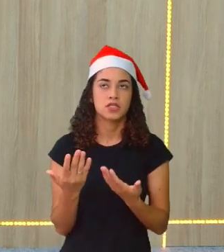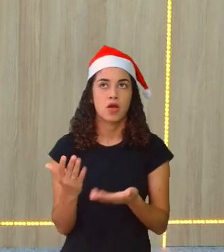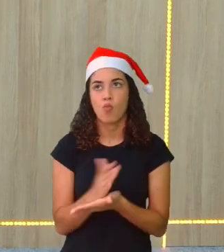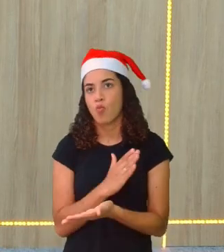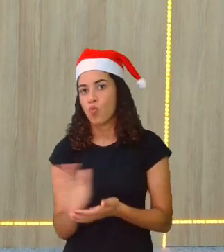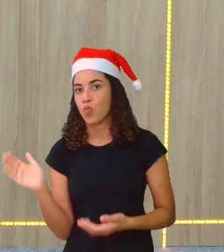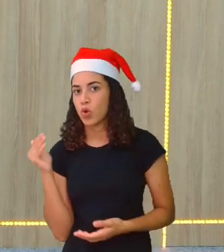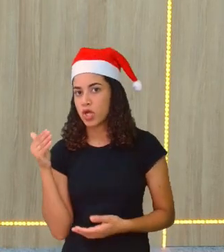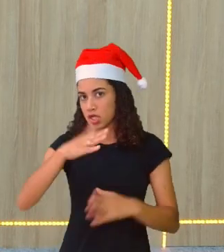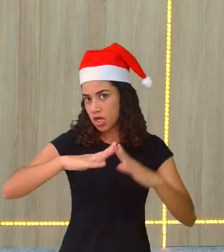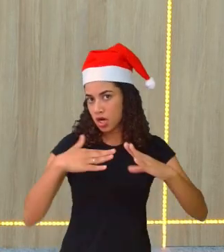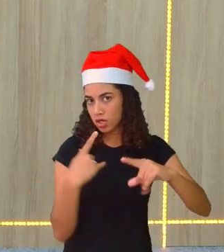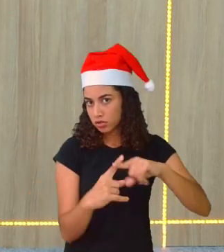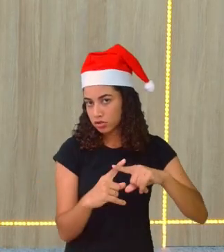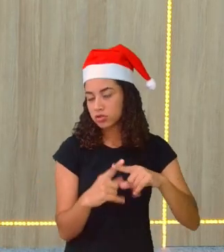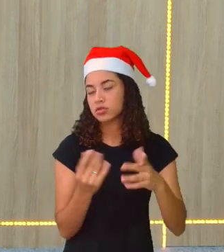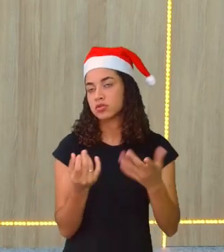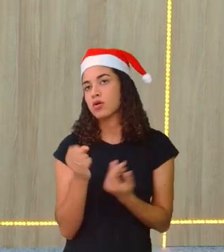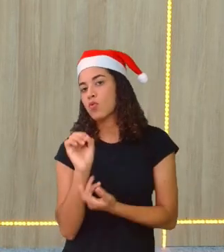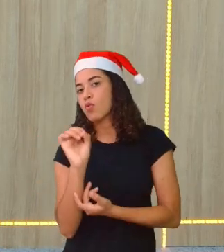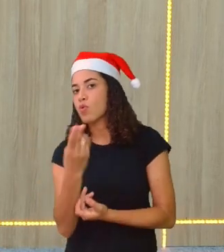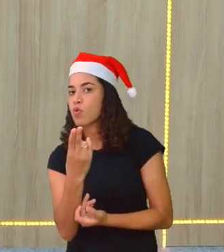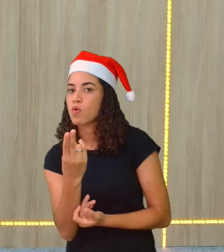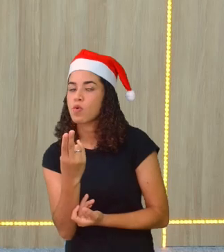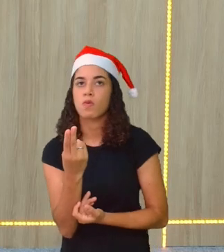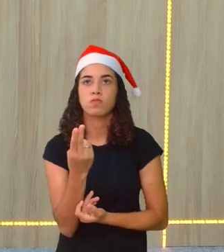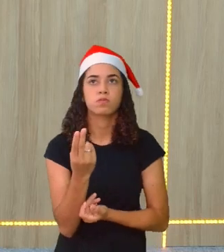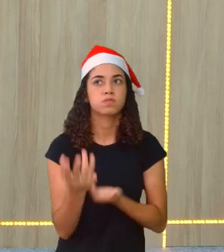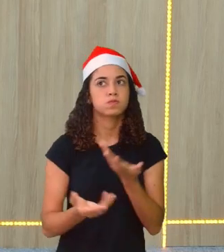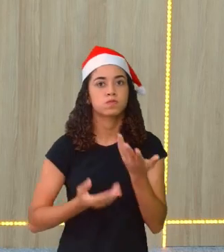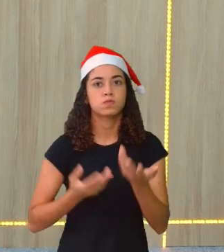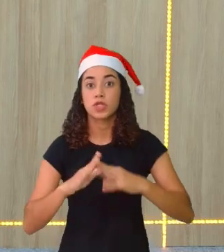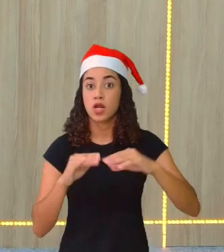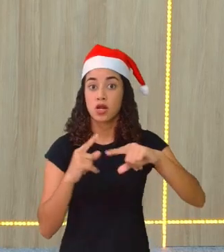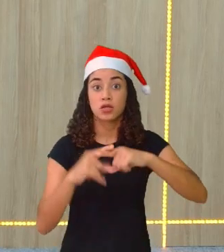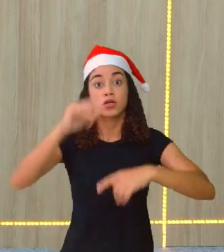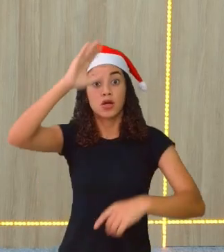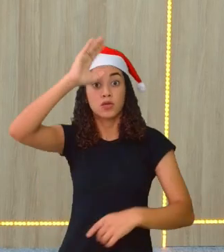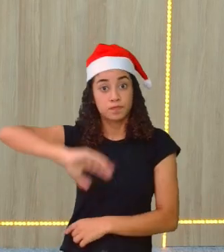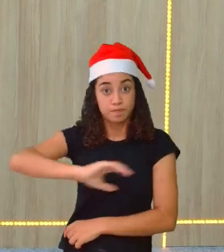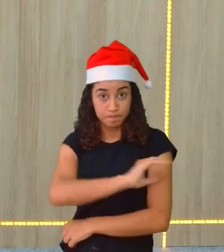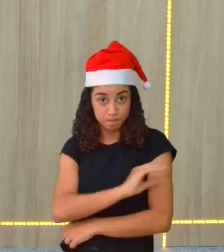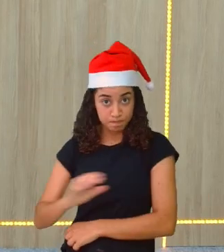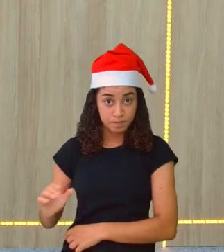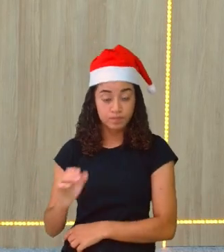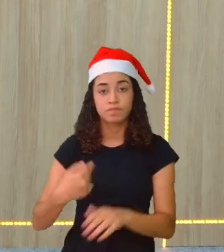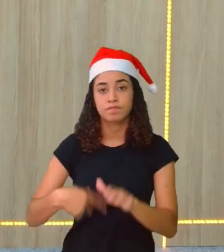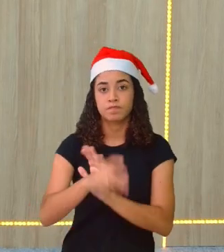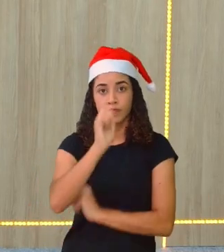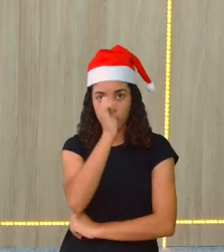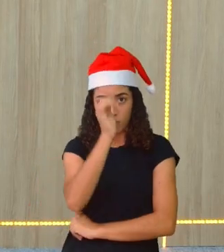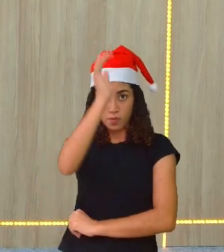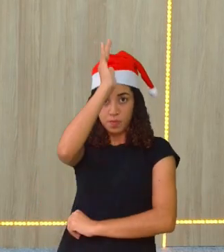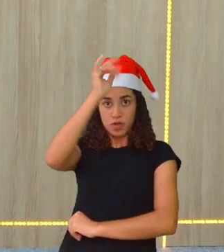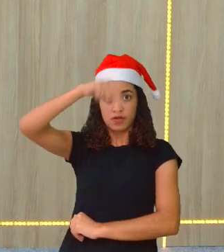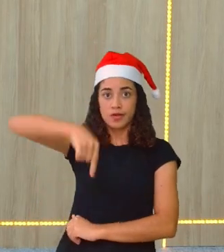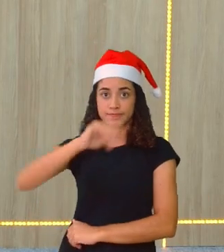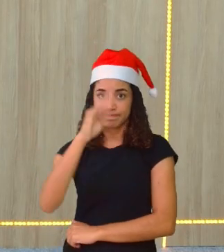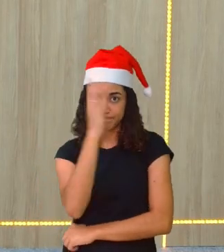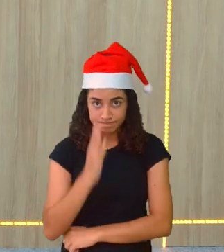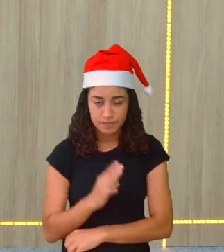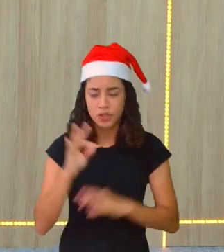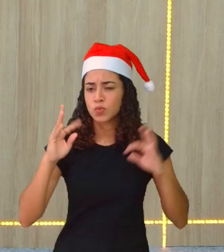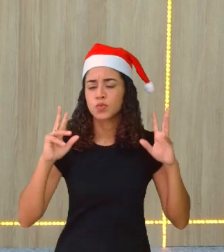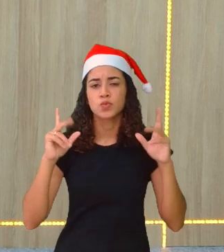alguma igreja cristã, ou que frequenta, por exemplo, a Igreja Católica Apostólica Romana aqui no Brasil, todas